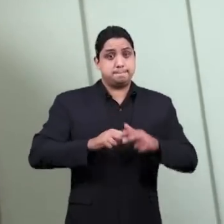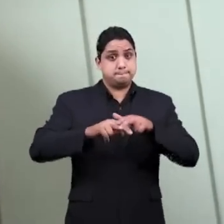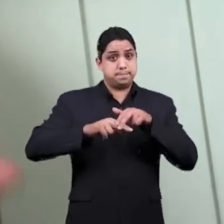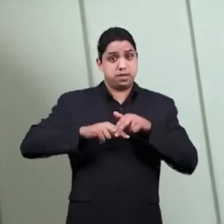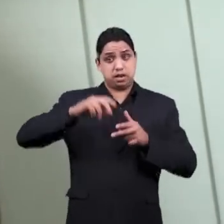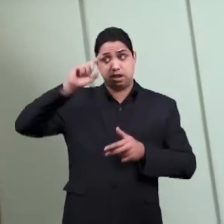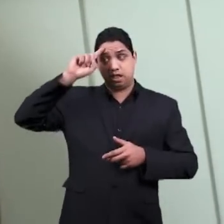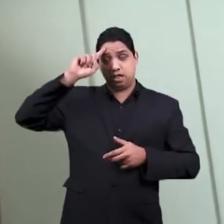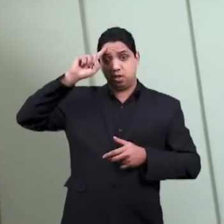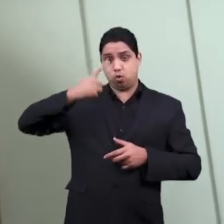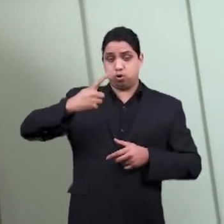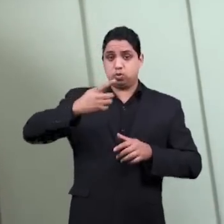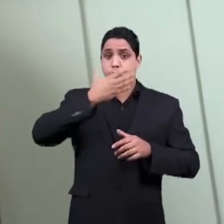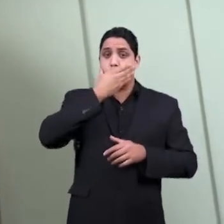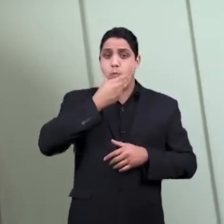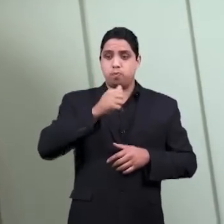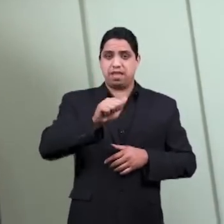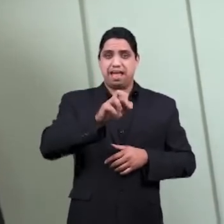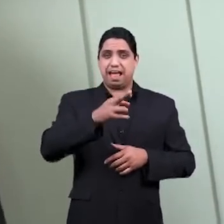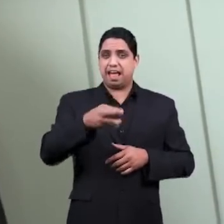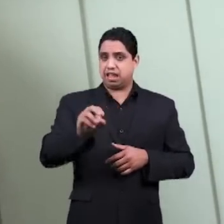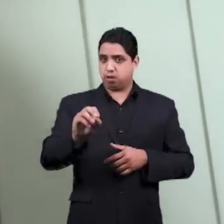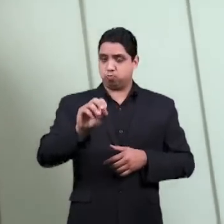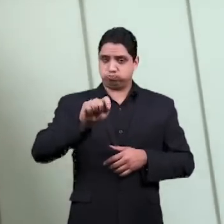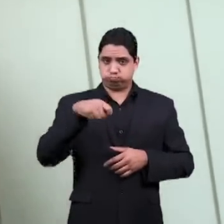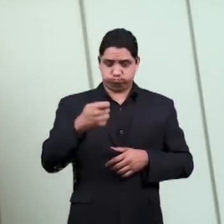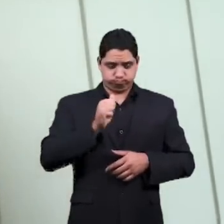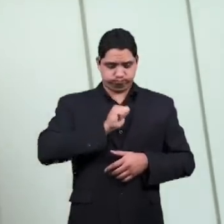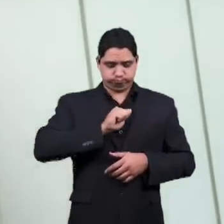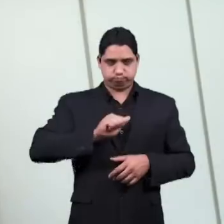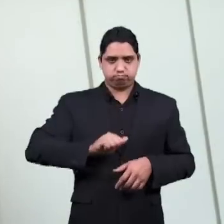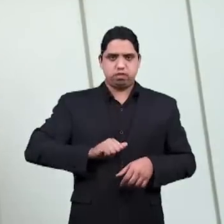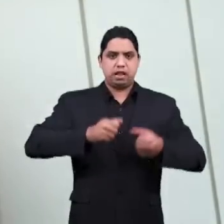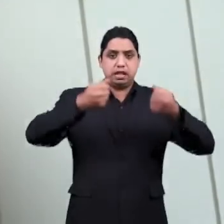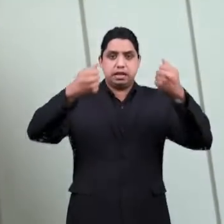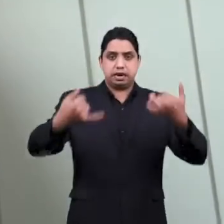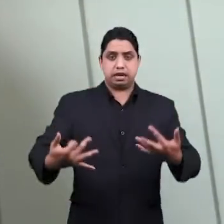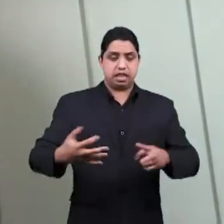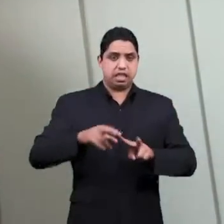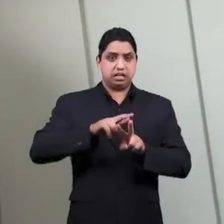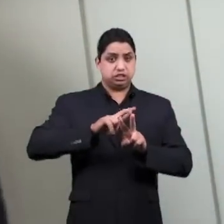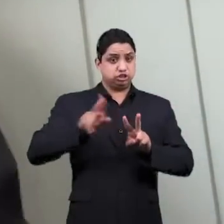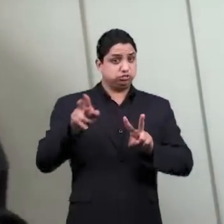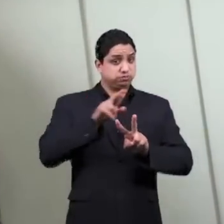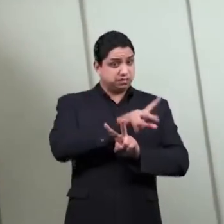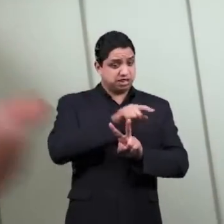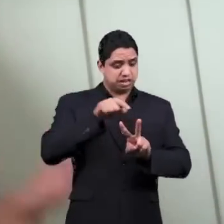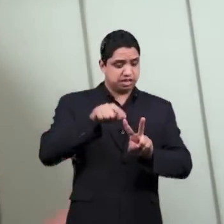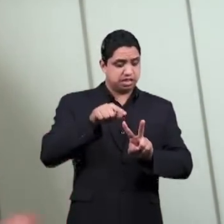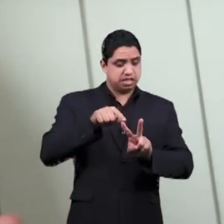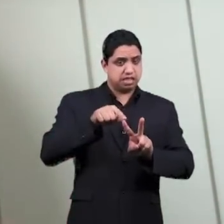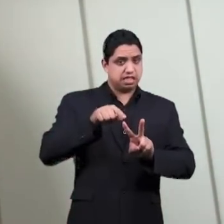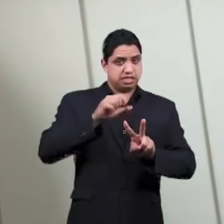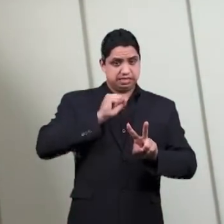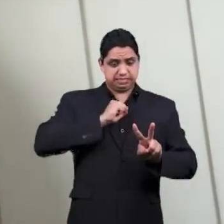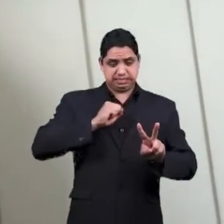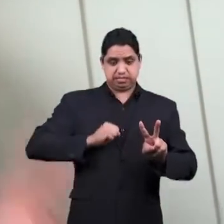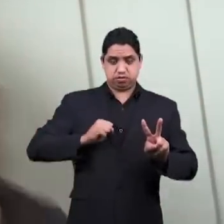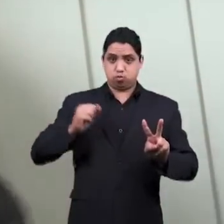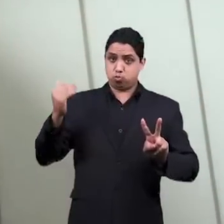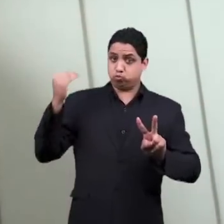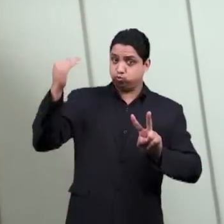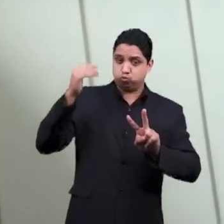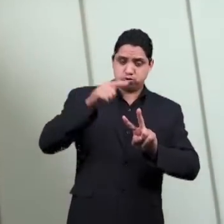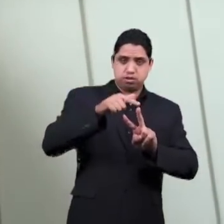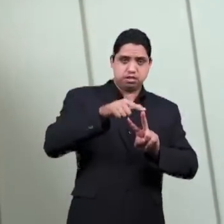a ordem de Arão. Muito bem colocada. Ela explica ali a diferença entre as duas funções, né? O que era dos sacerdotes e